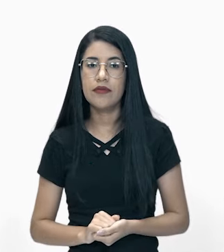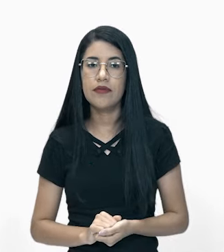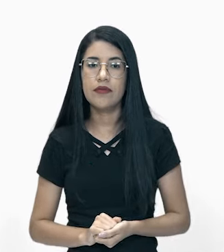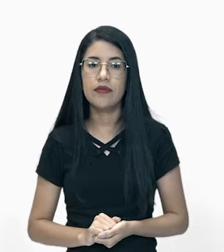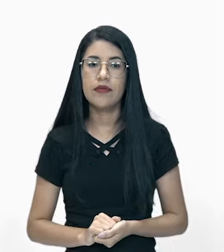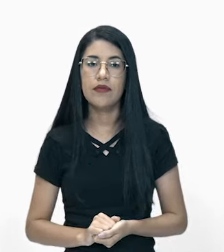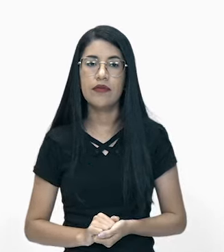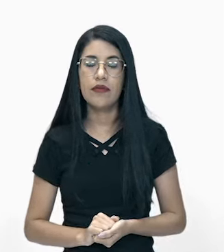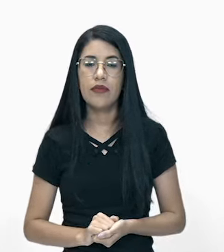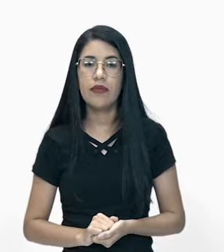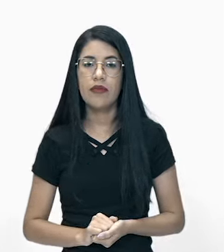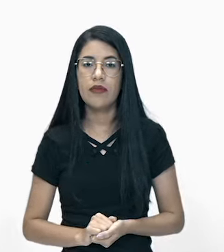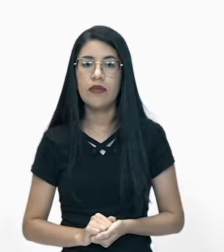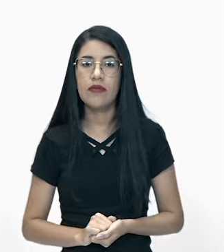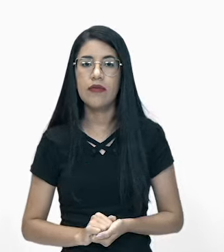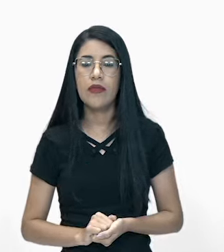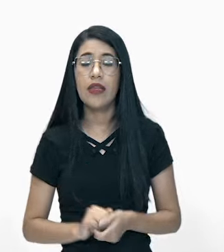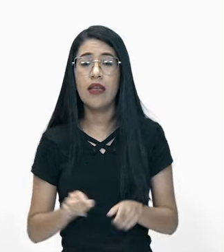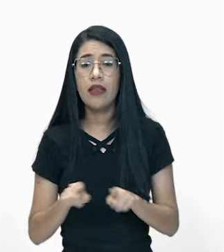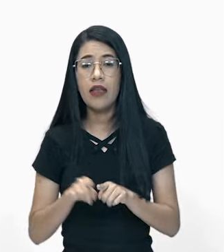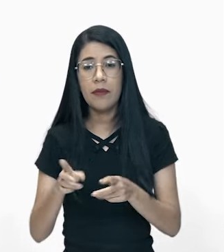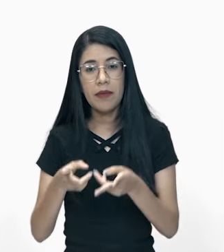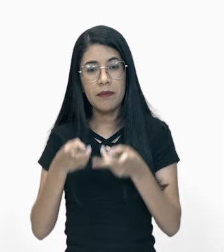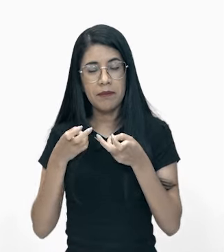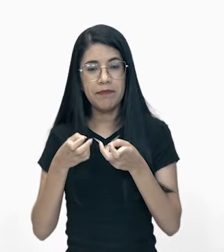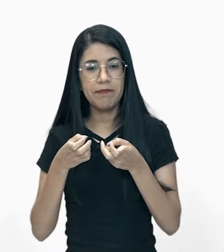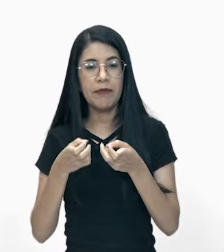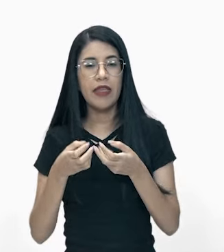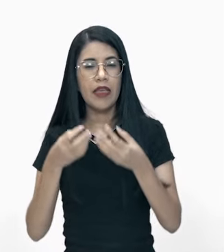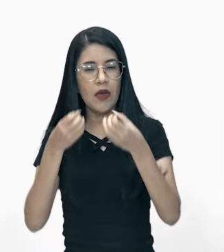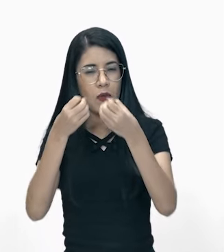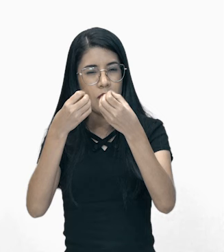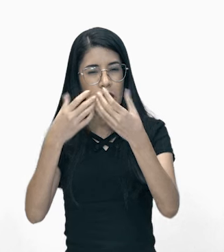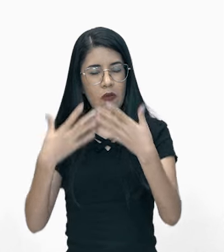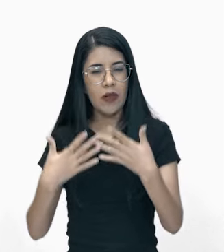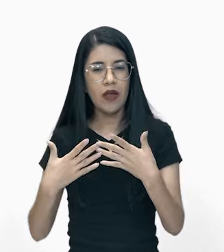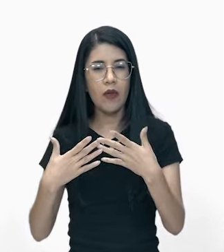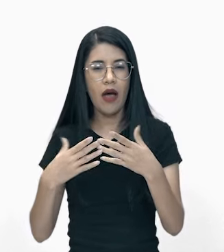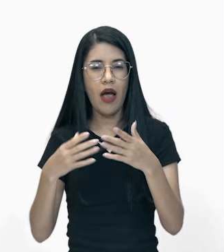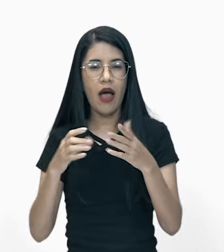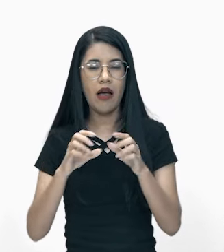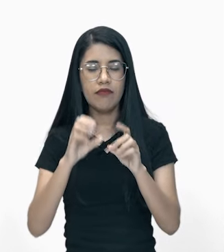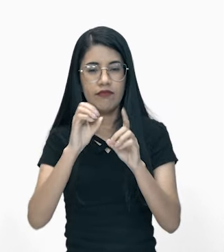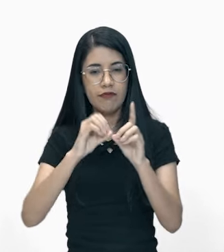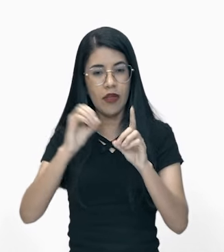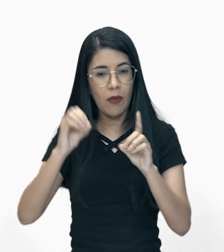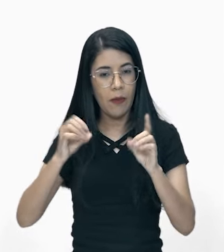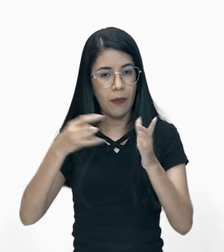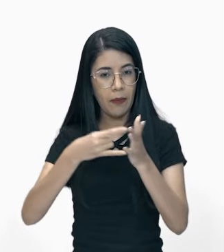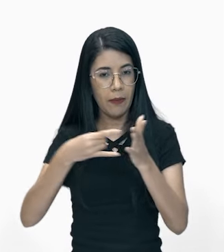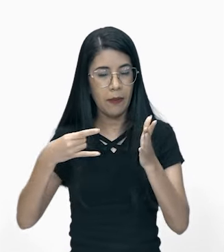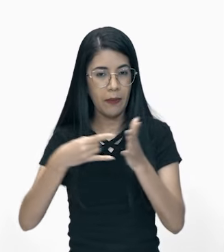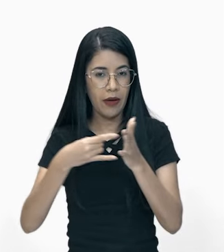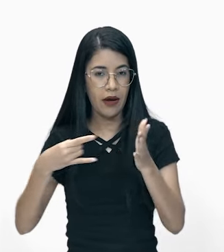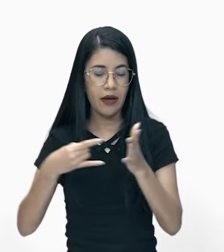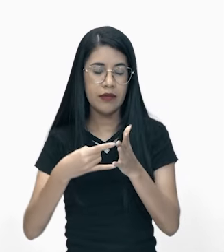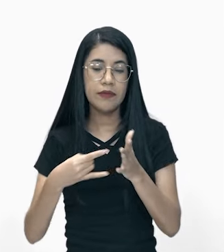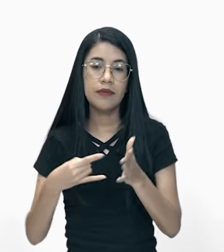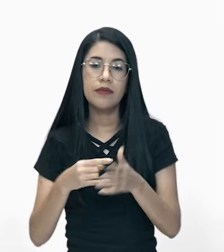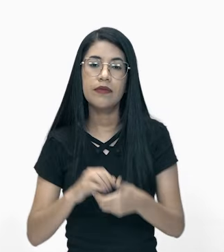eletromagnéticas. E vejam também, quando se fala da onda eletromagnética, as